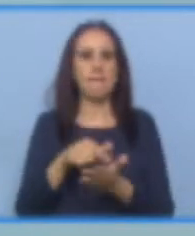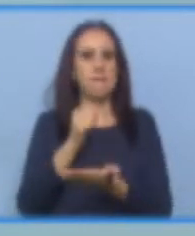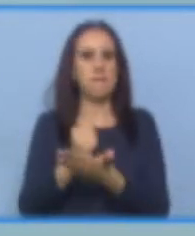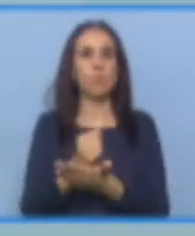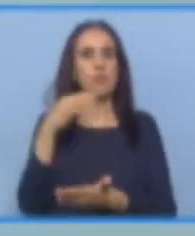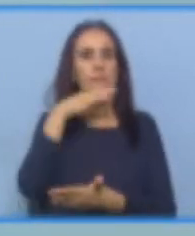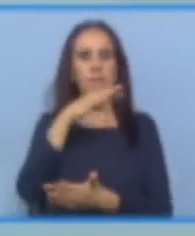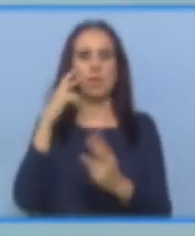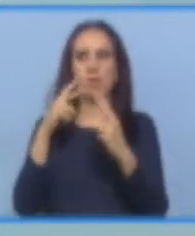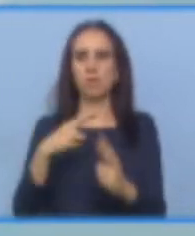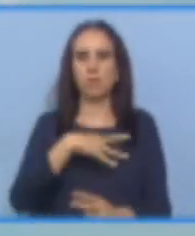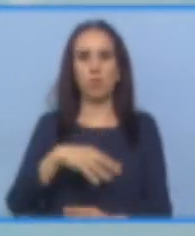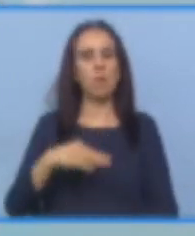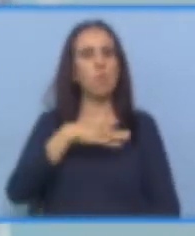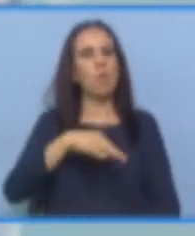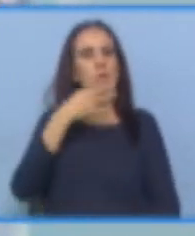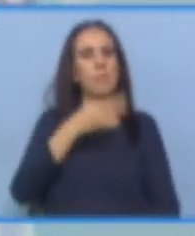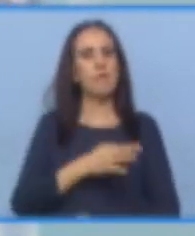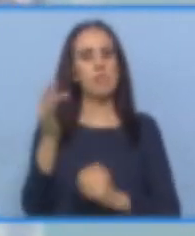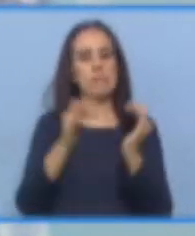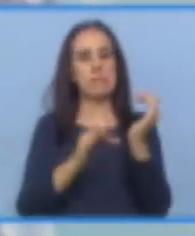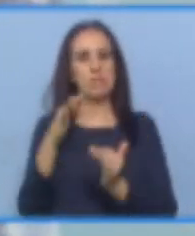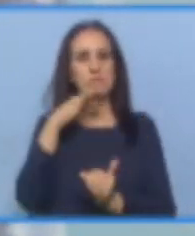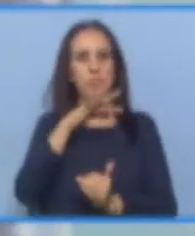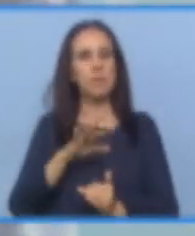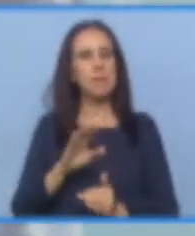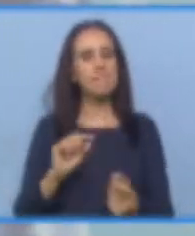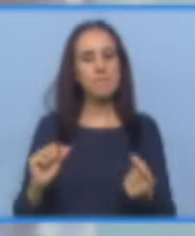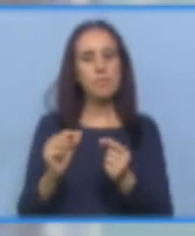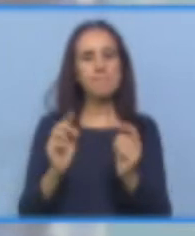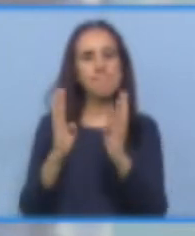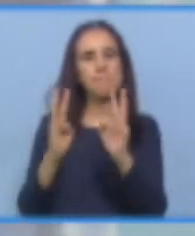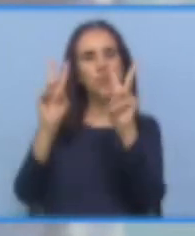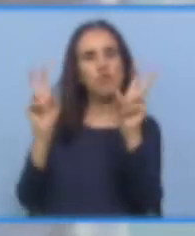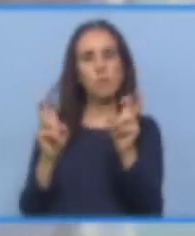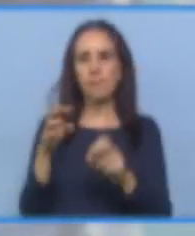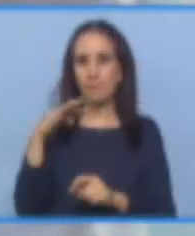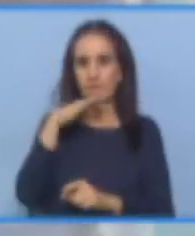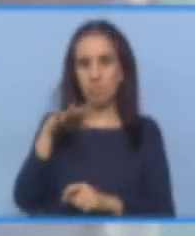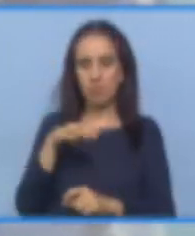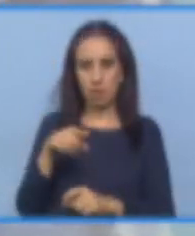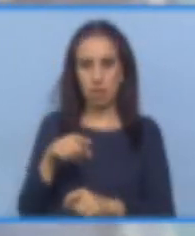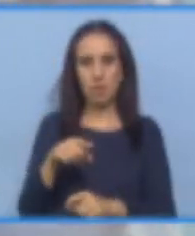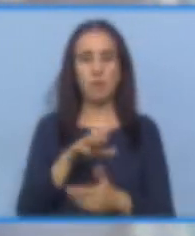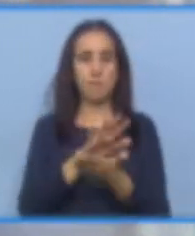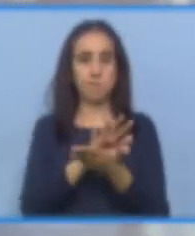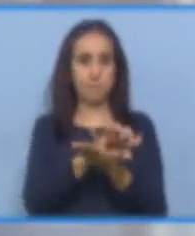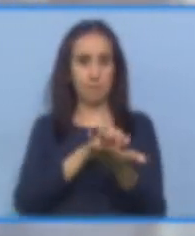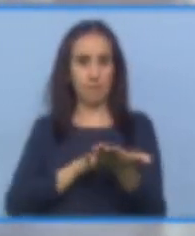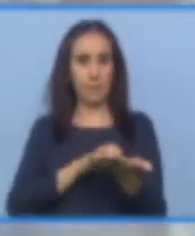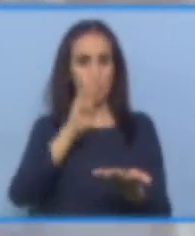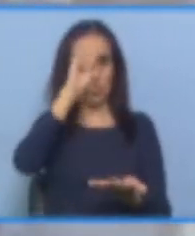com famílias de todo o mundo, mas no contexto do debate sinodal sobre a família, da publicação do documento do